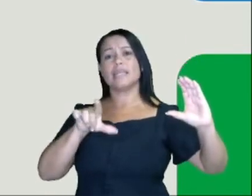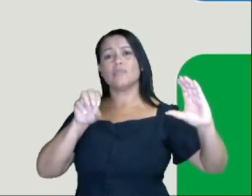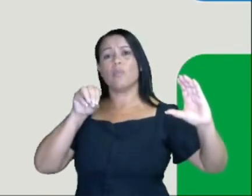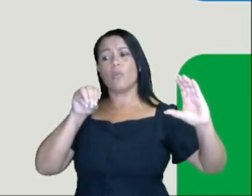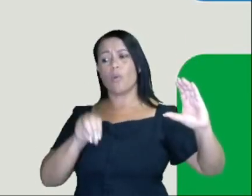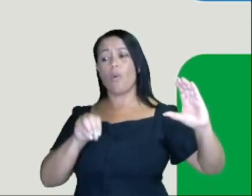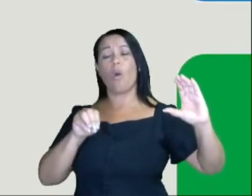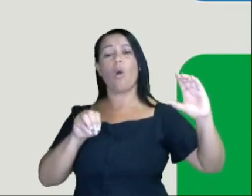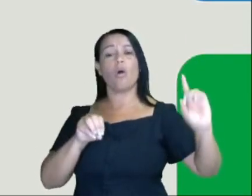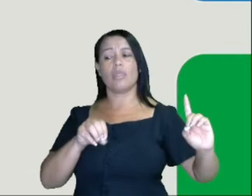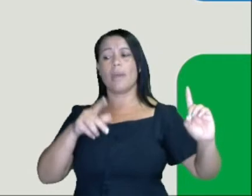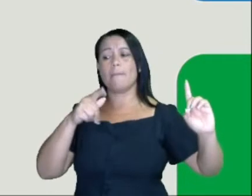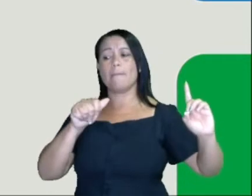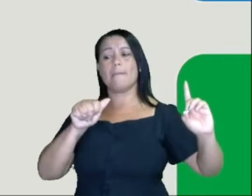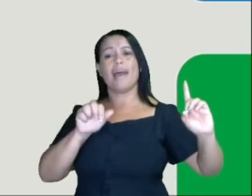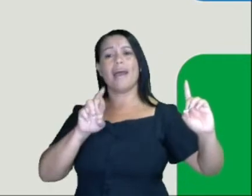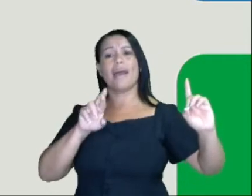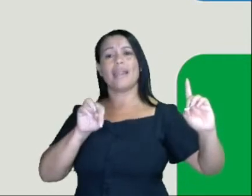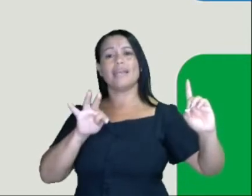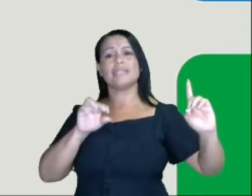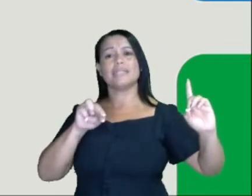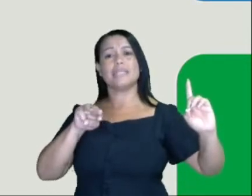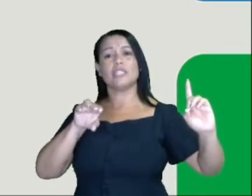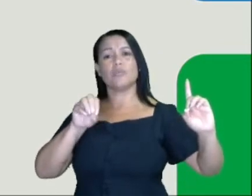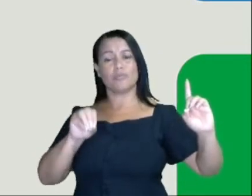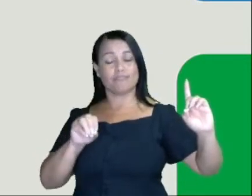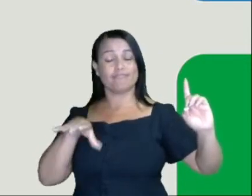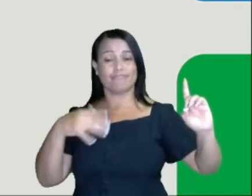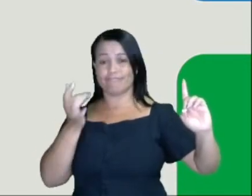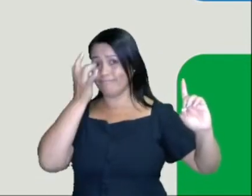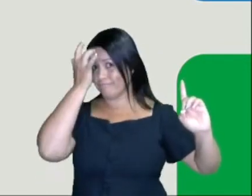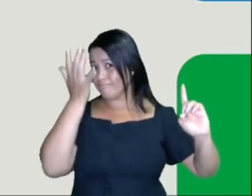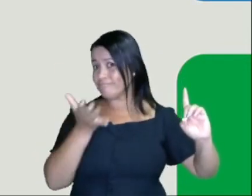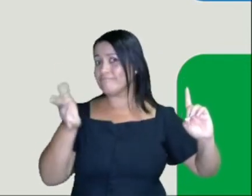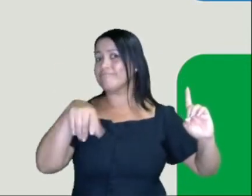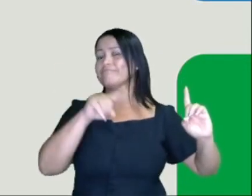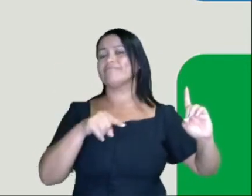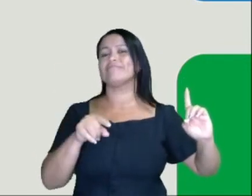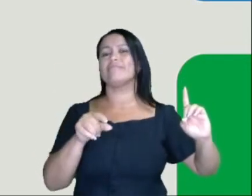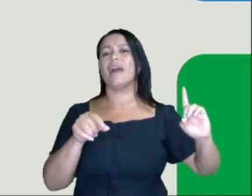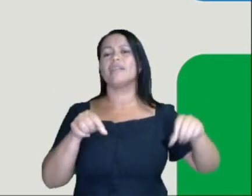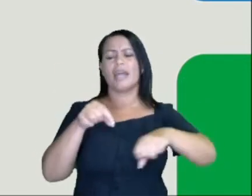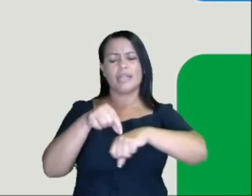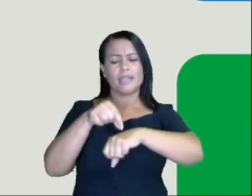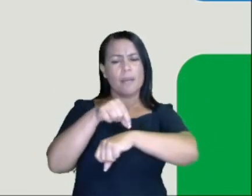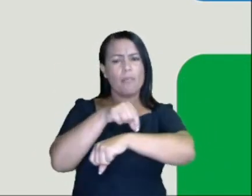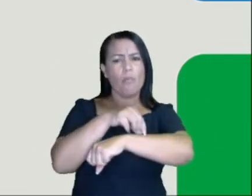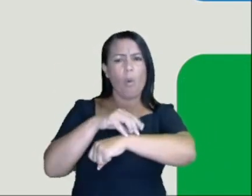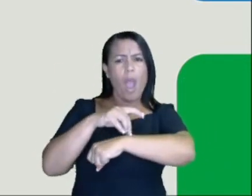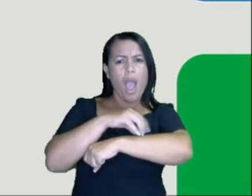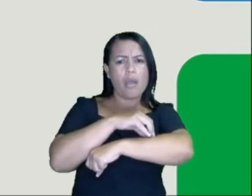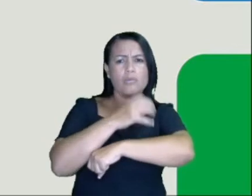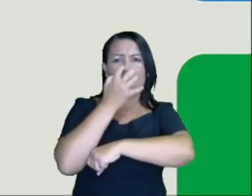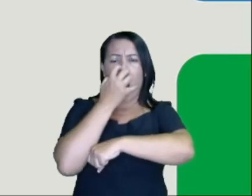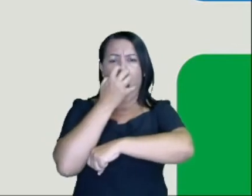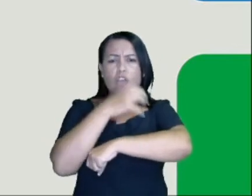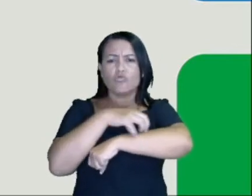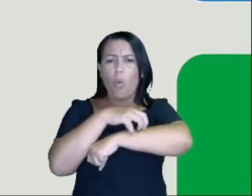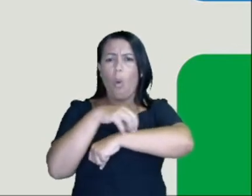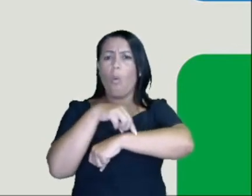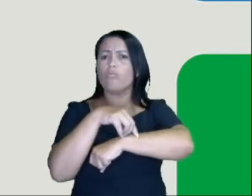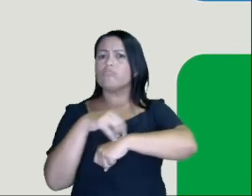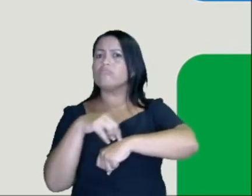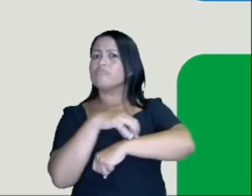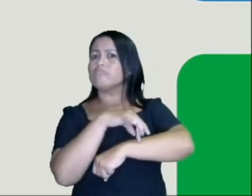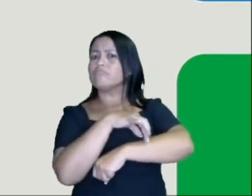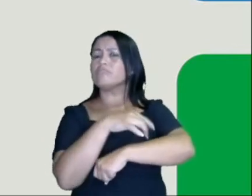D, parasitismo. Essa é muito fácil, não é, gente? Entre a pulga e o cachorro, a pulga é um parasita,